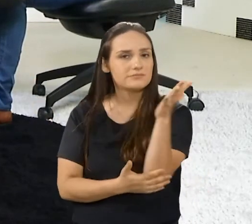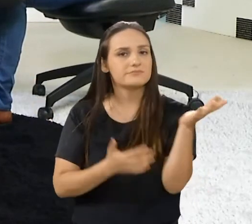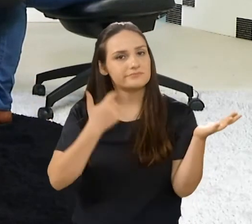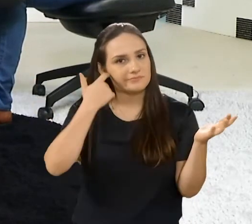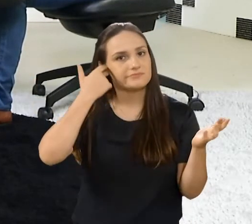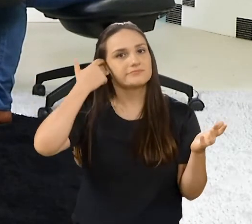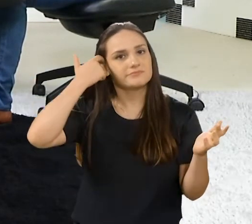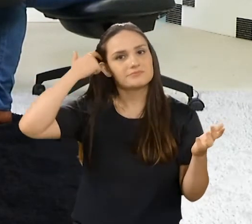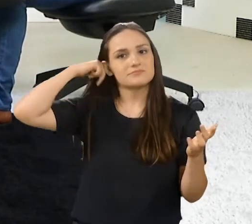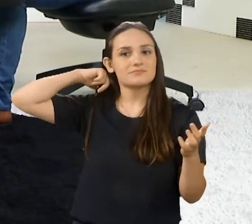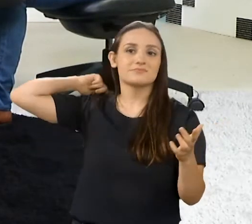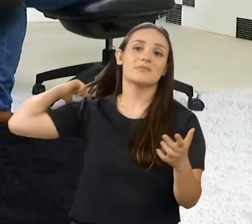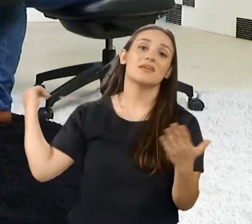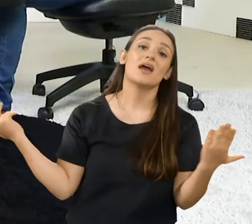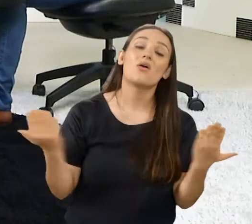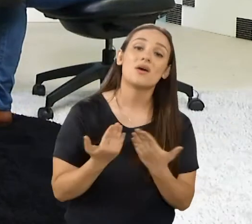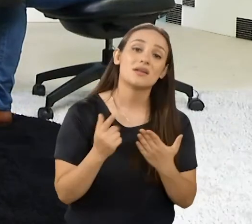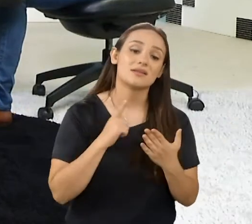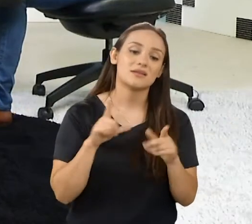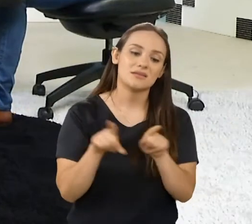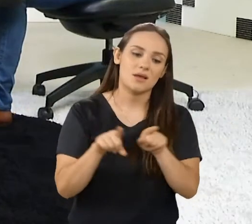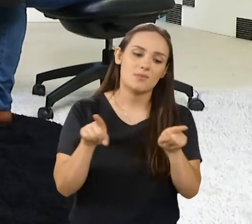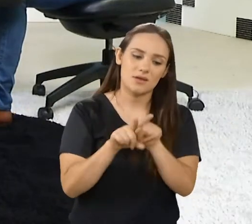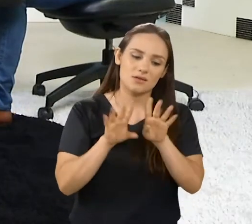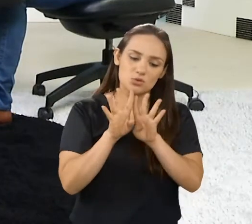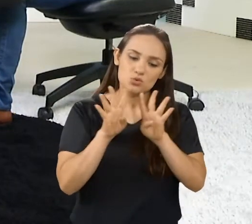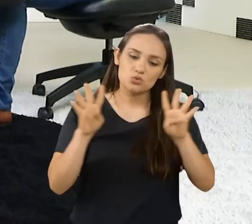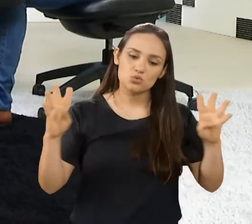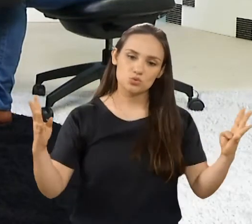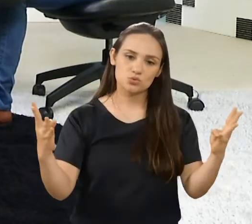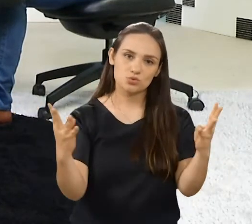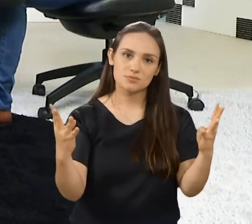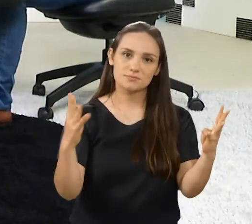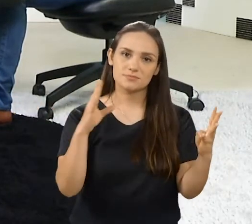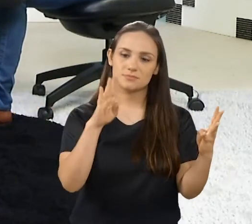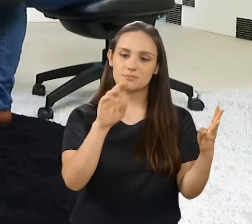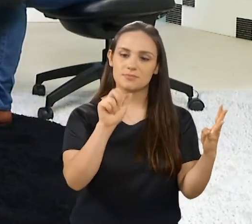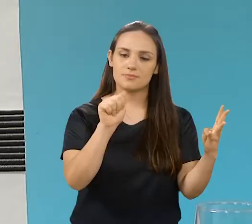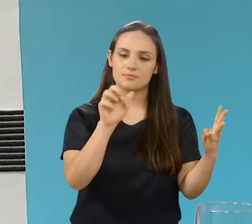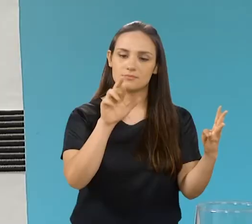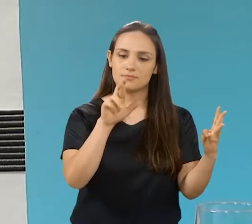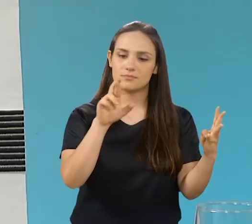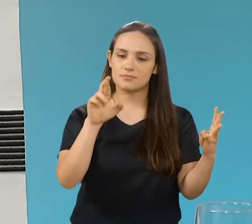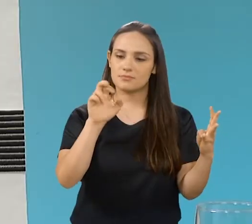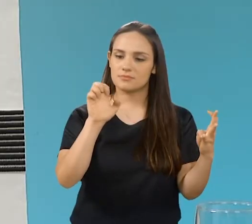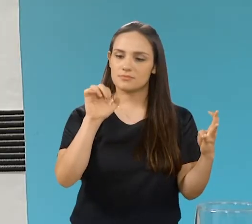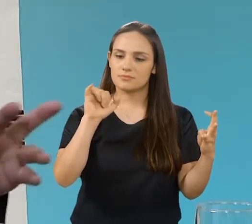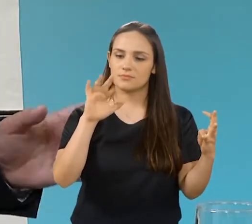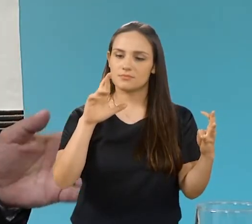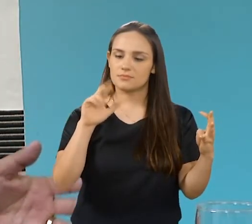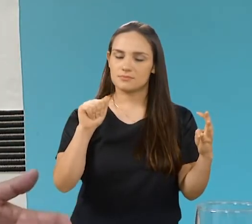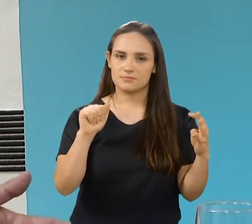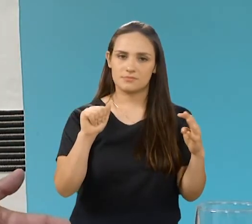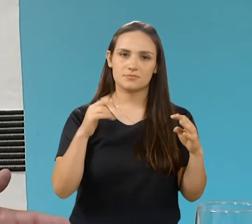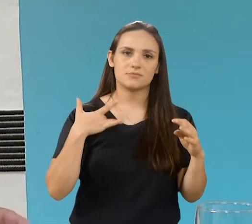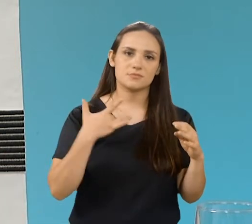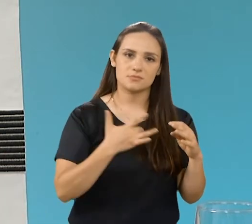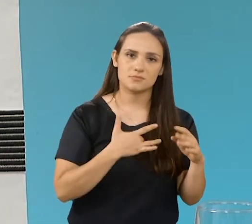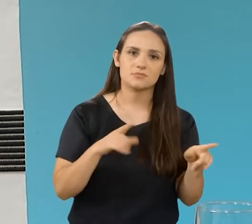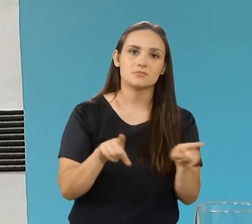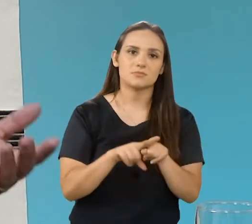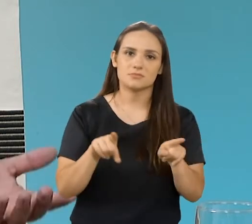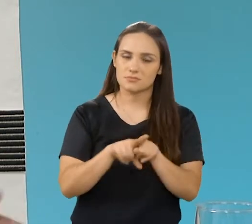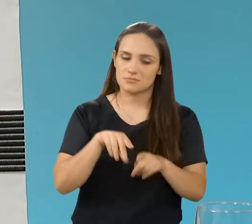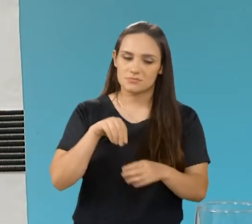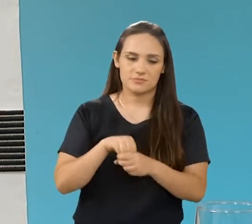sanitárias, onde o efetivo do bombeiro da Polícia Militar foi usado no controle da Covid-19. Nós tivemos, por exemplo, incêndios urbanos